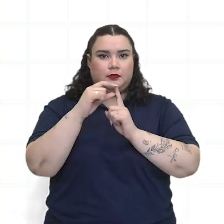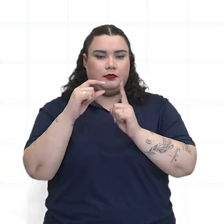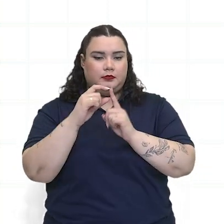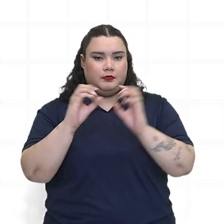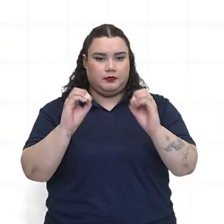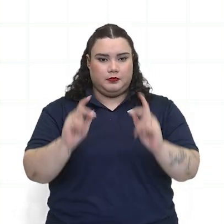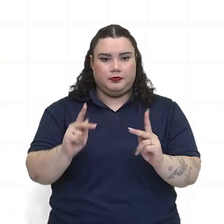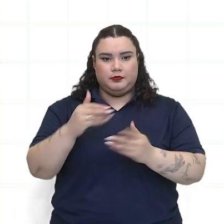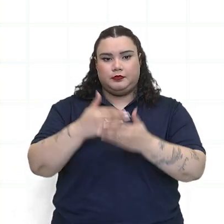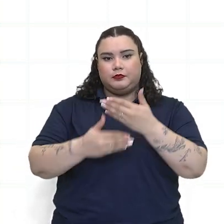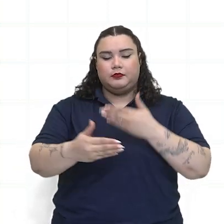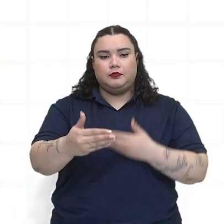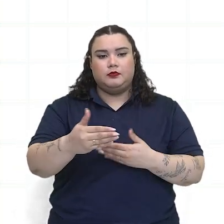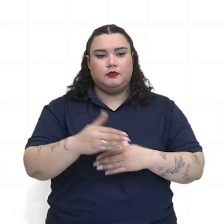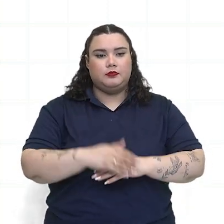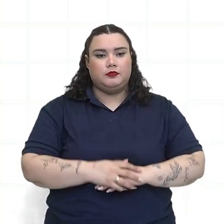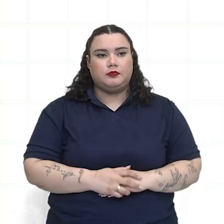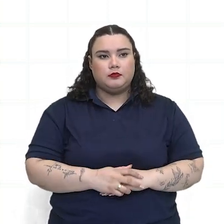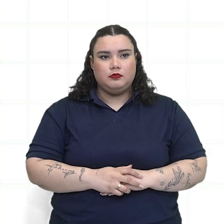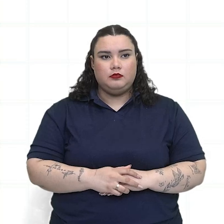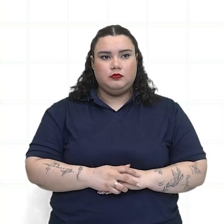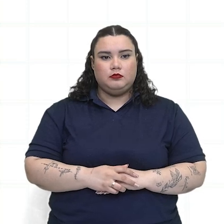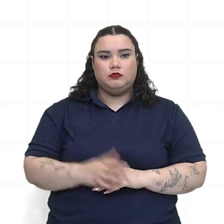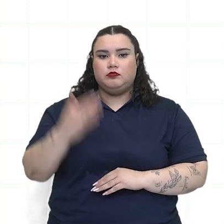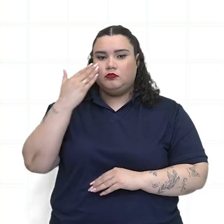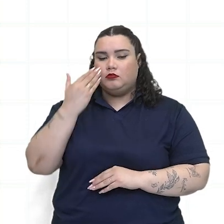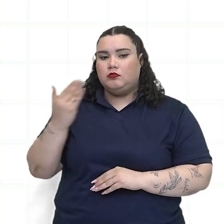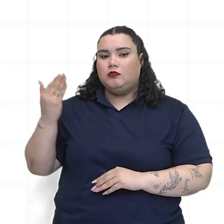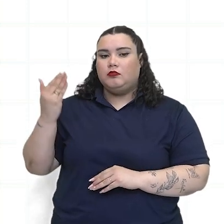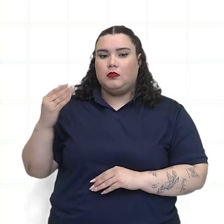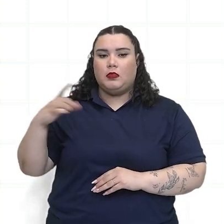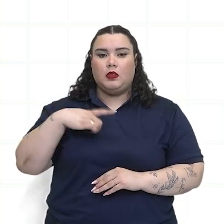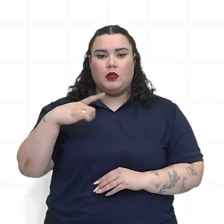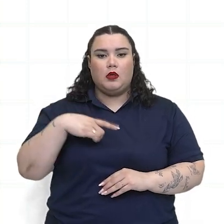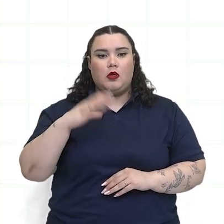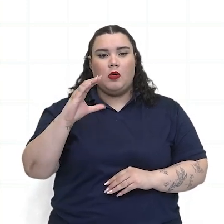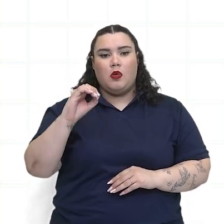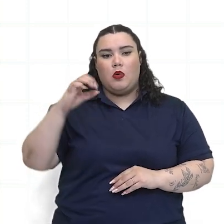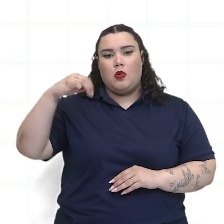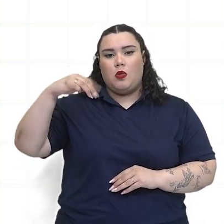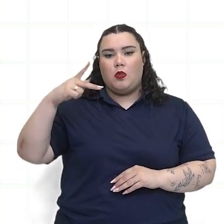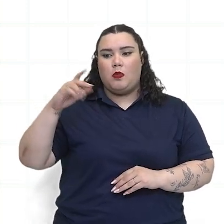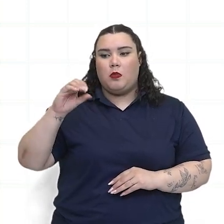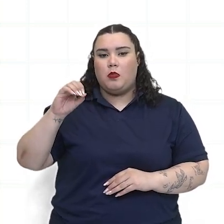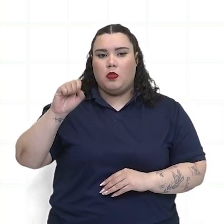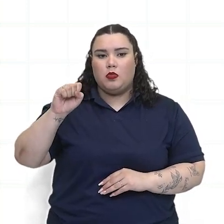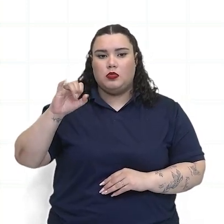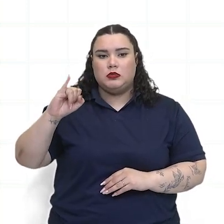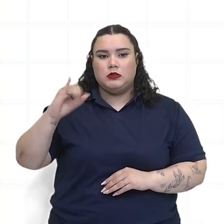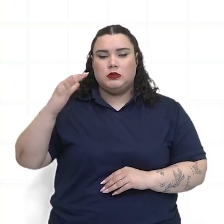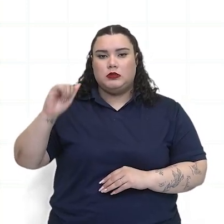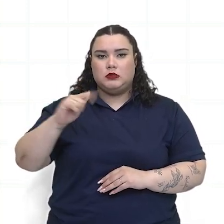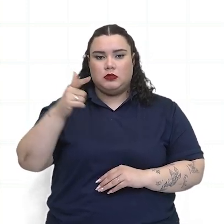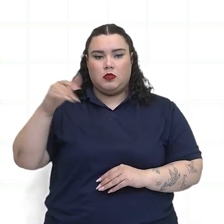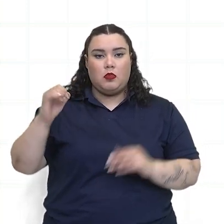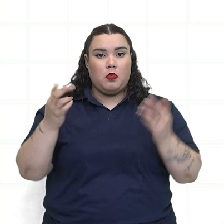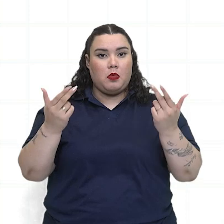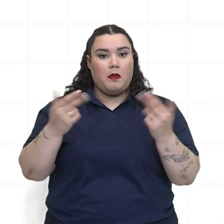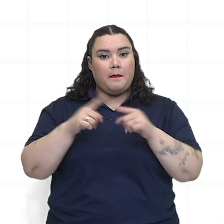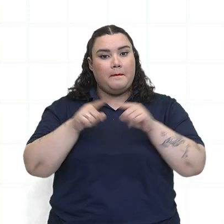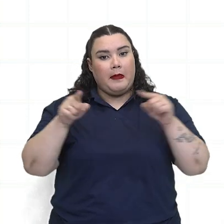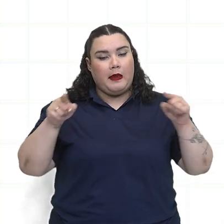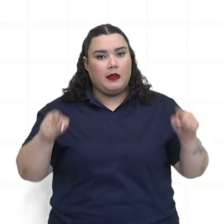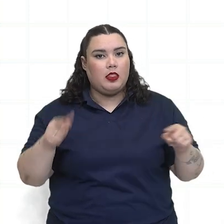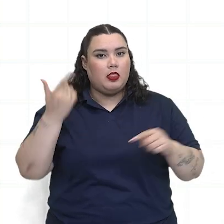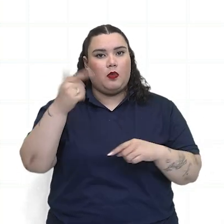palavra. Seguindo, então. Olha, nós temos... Então, a composição É o mesmo processo, só